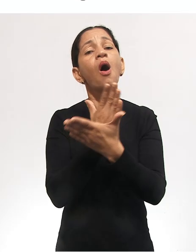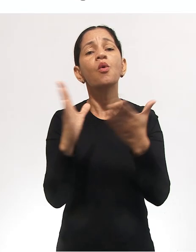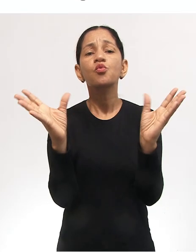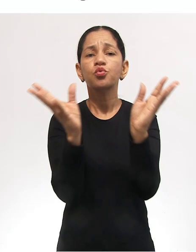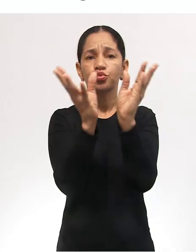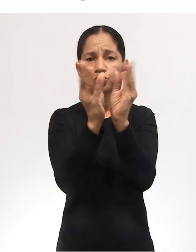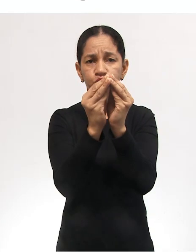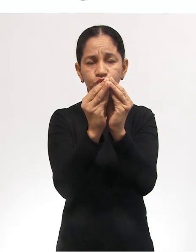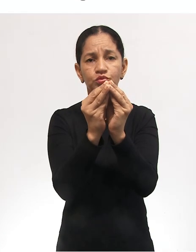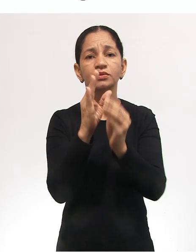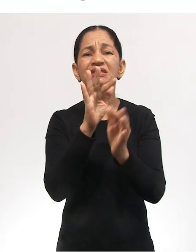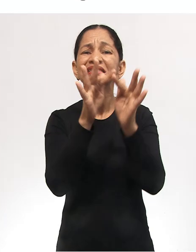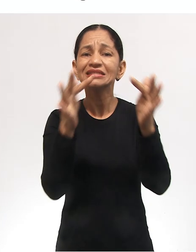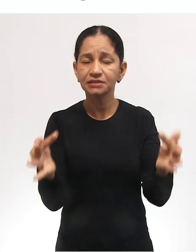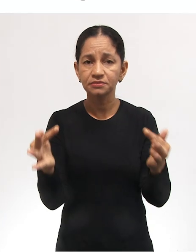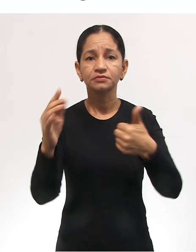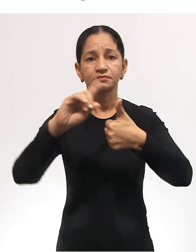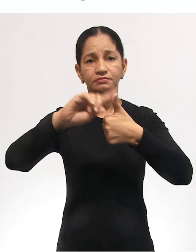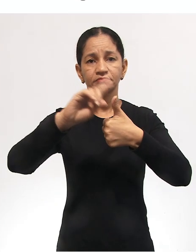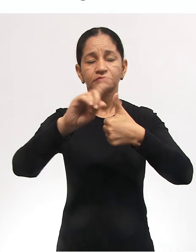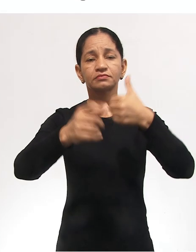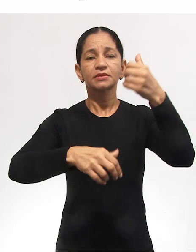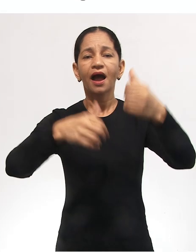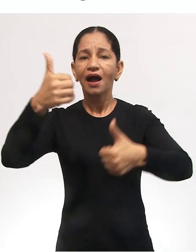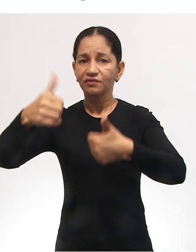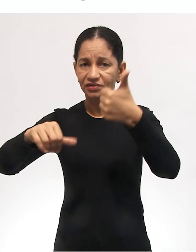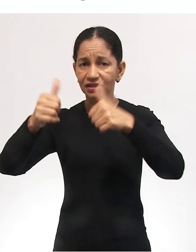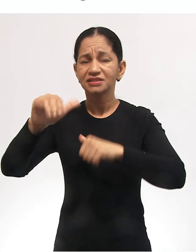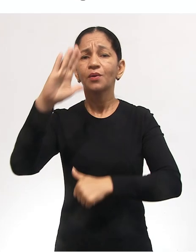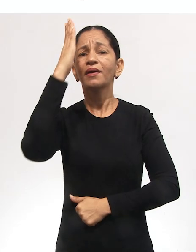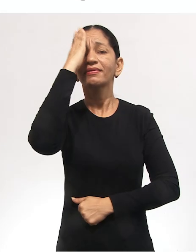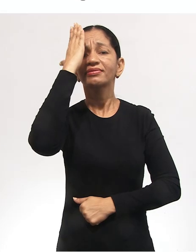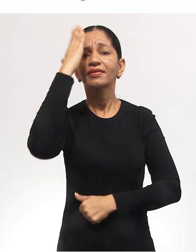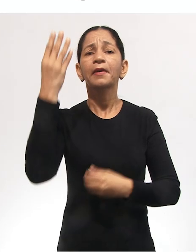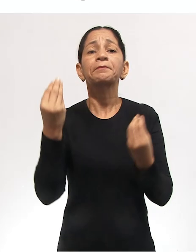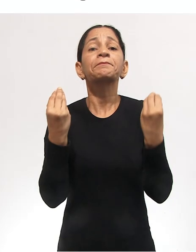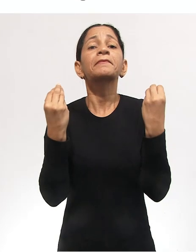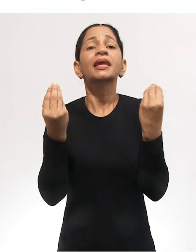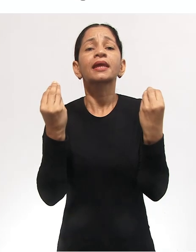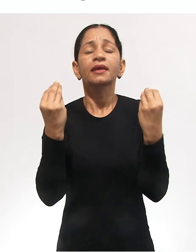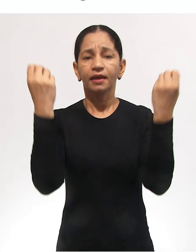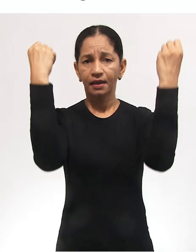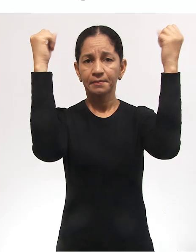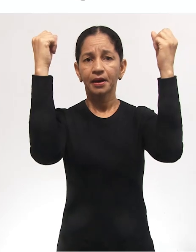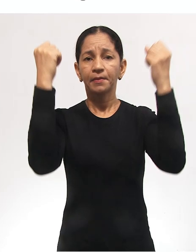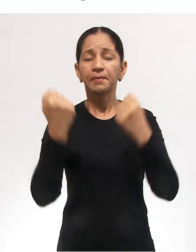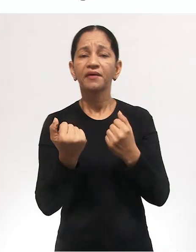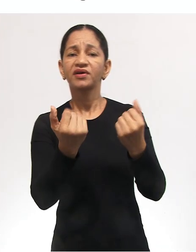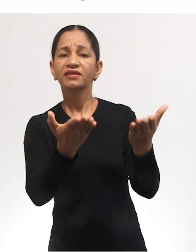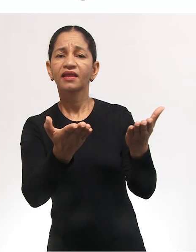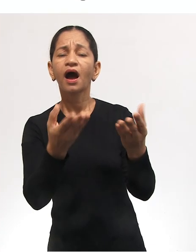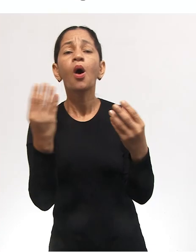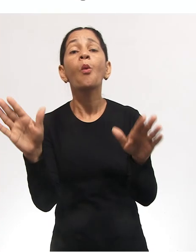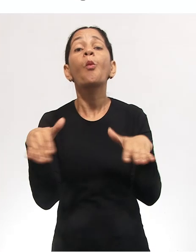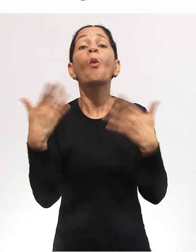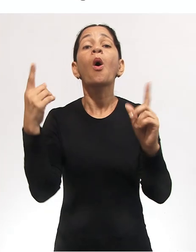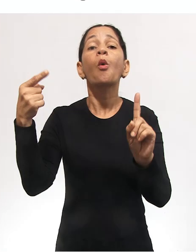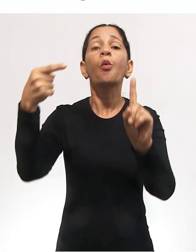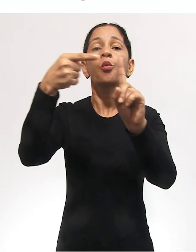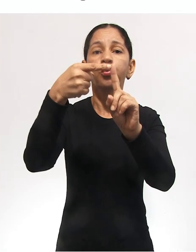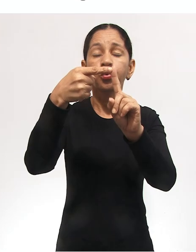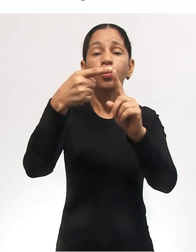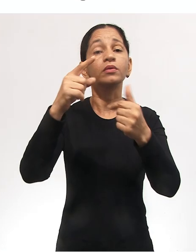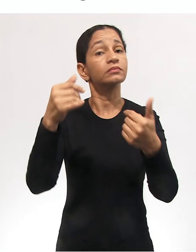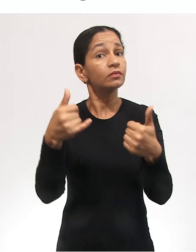por exemplo. Avaliação, né, que é entender a necessidade dos colaboradores da empresa. Eu preciso de